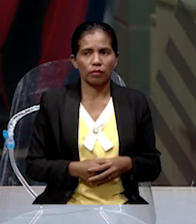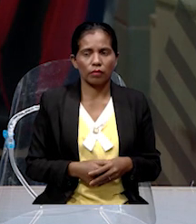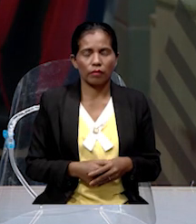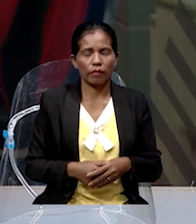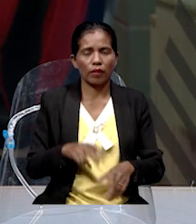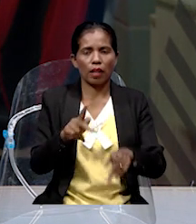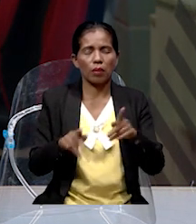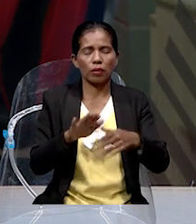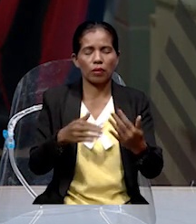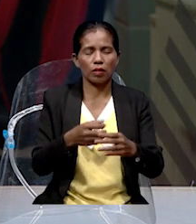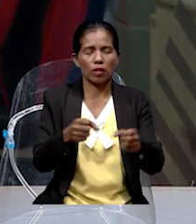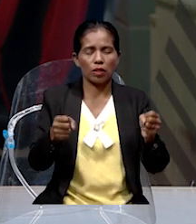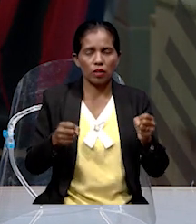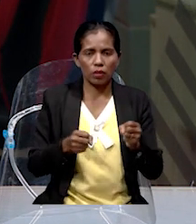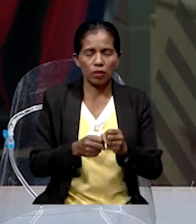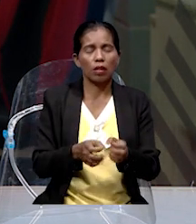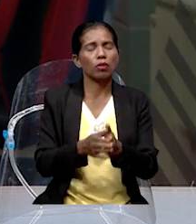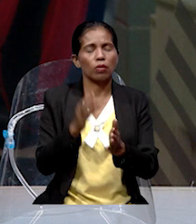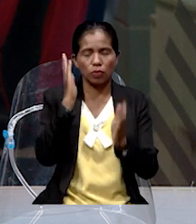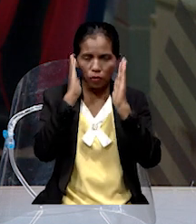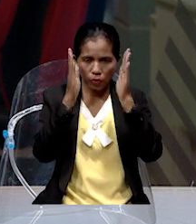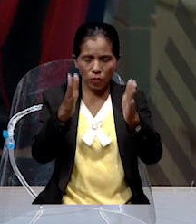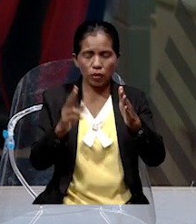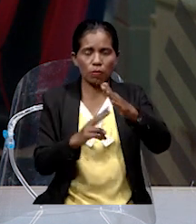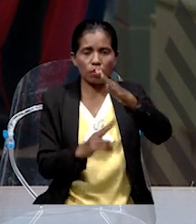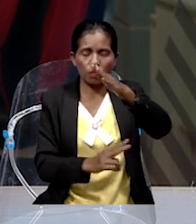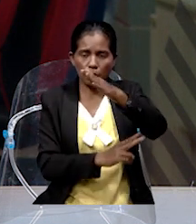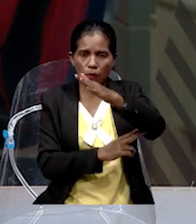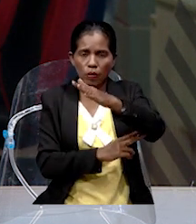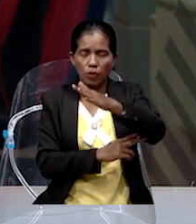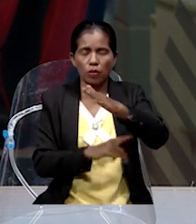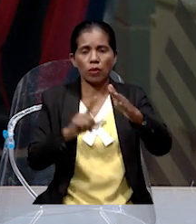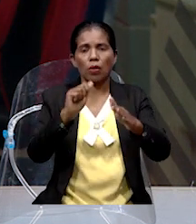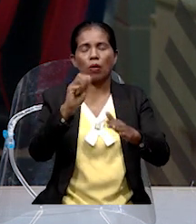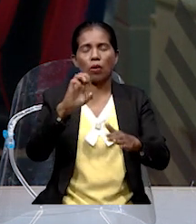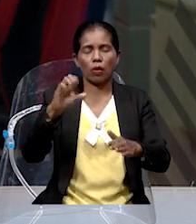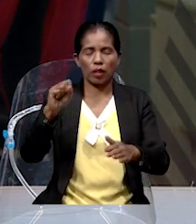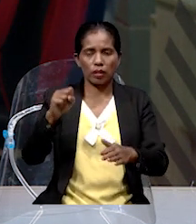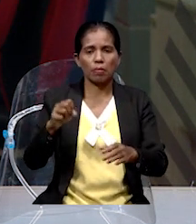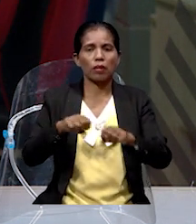Comunidade de Sucubatu Boro, su governo adotou atenção ao ponte Loesh Nebeatu Kotona.